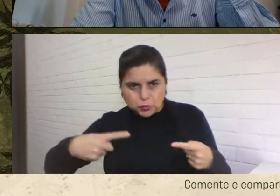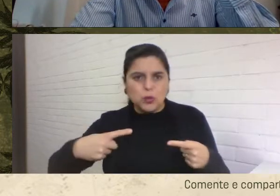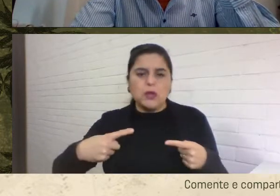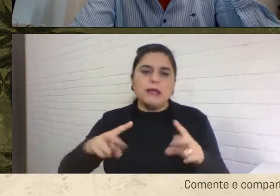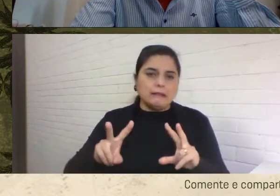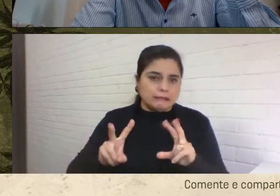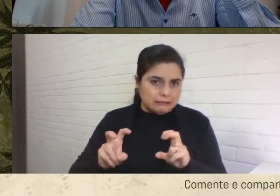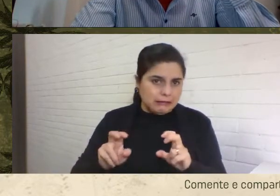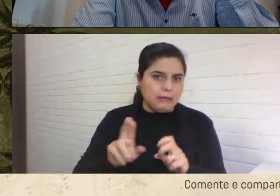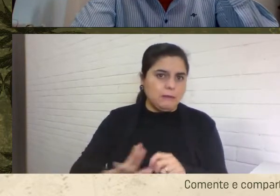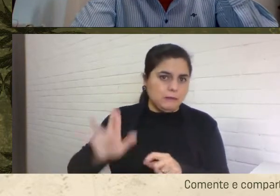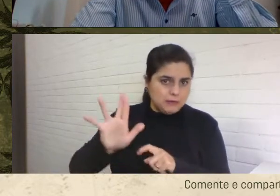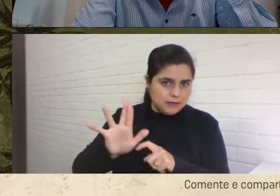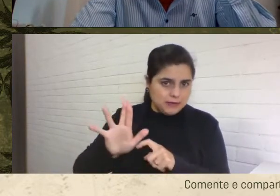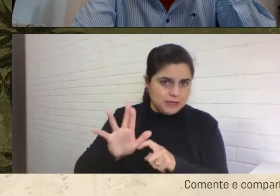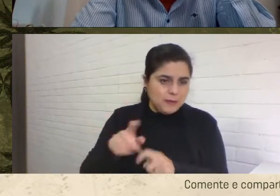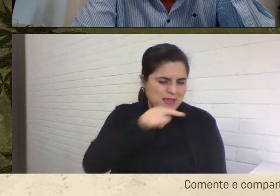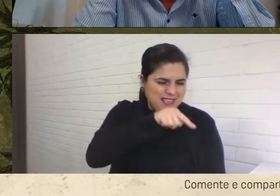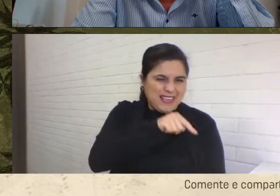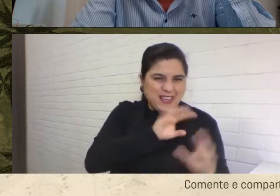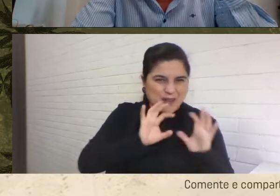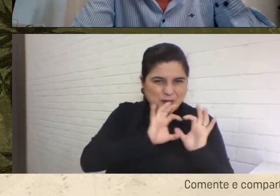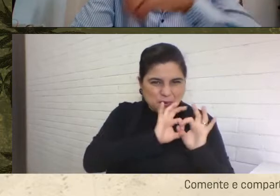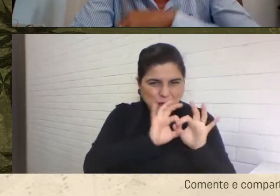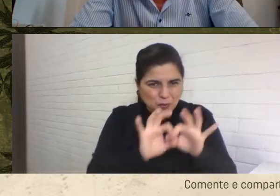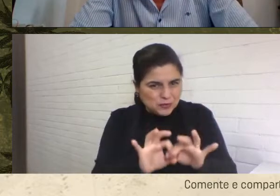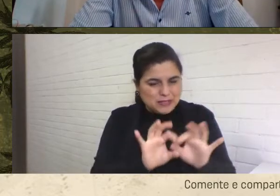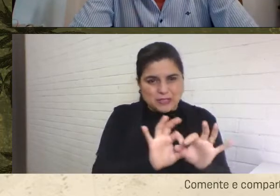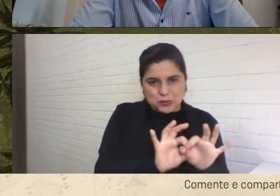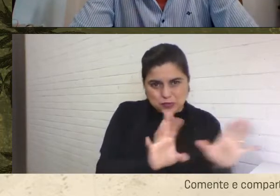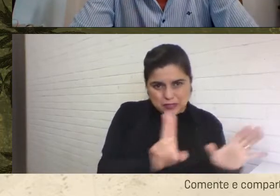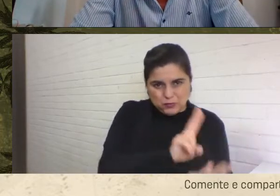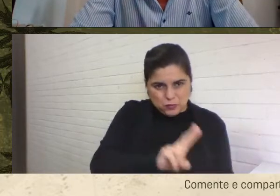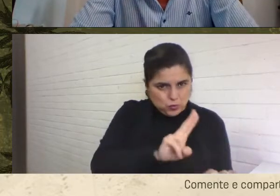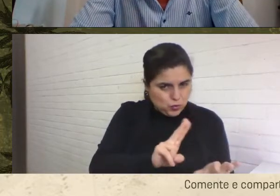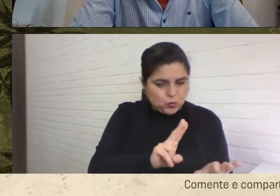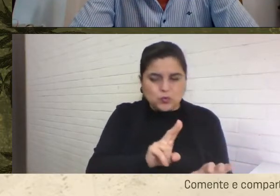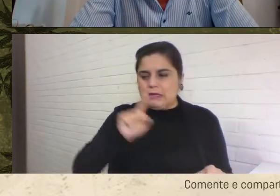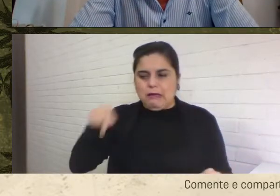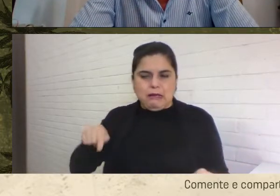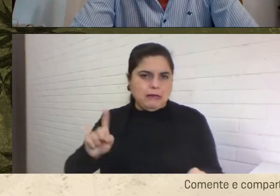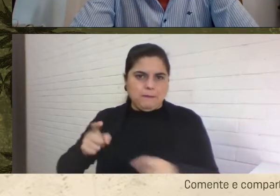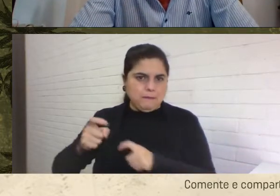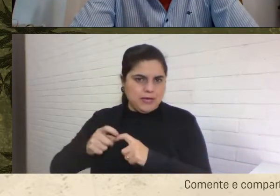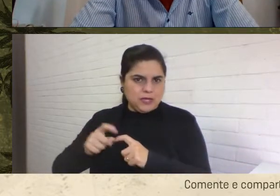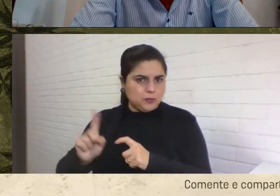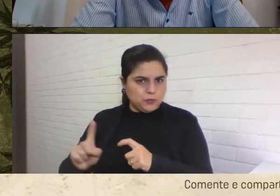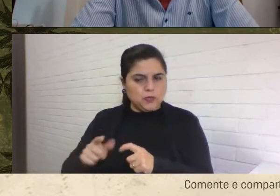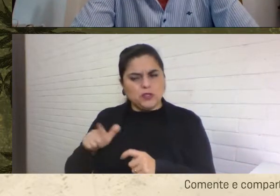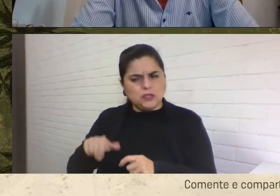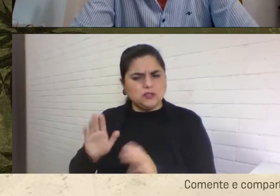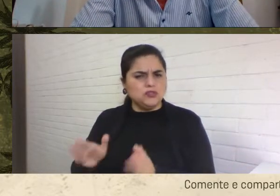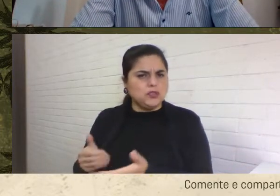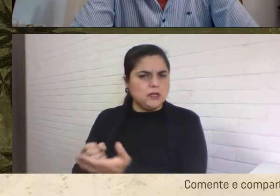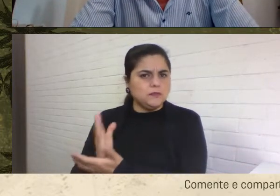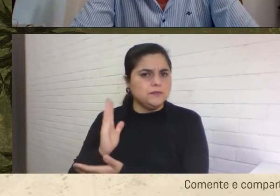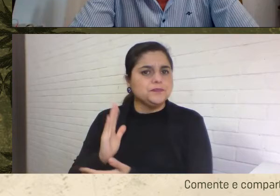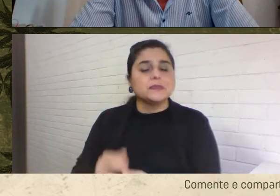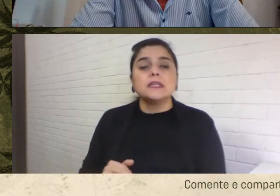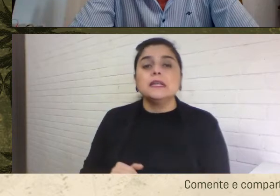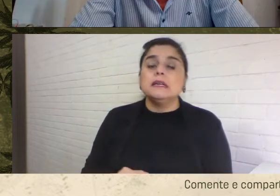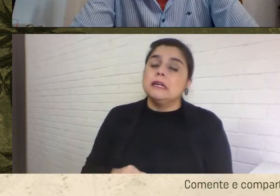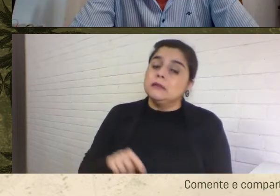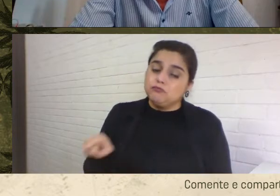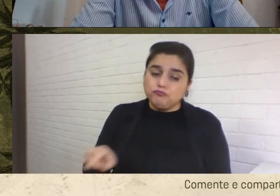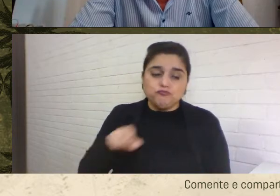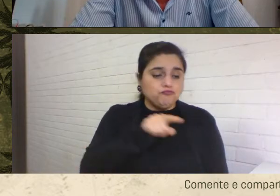para fins não médicos, não terapêuticos, ambas as que eu conheço